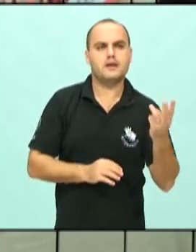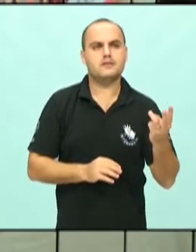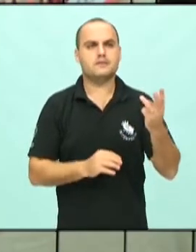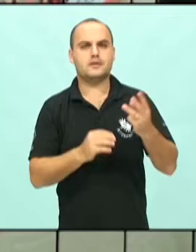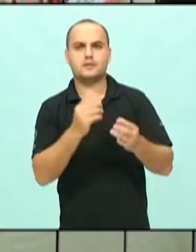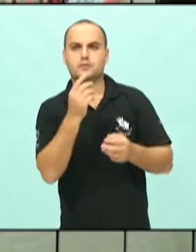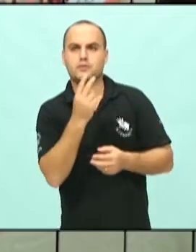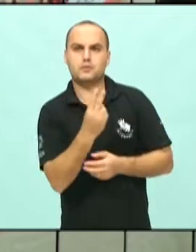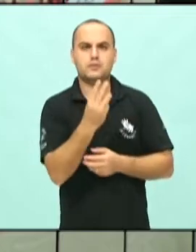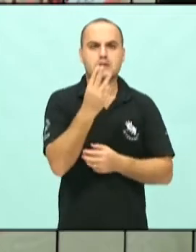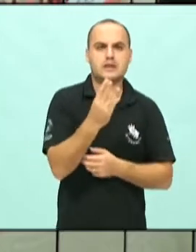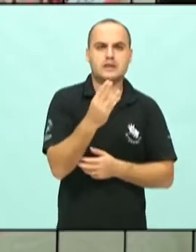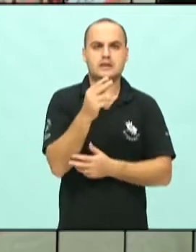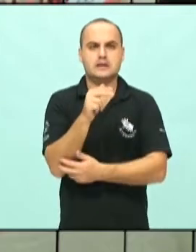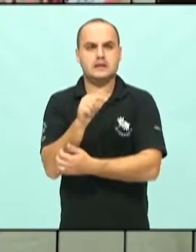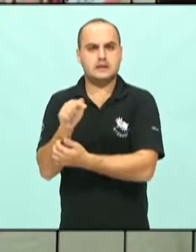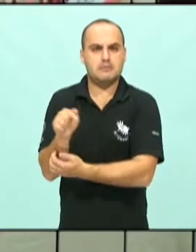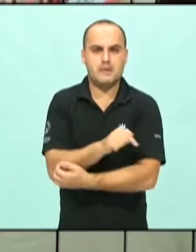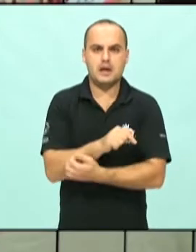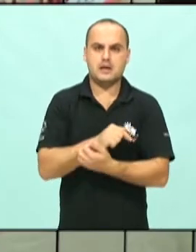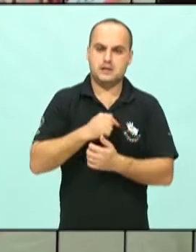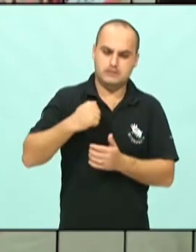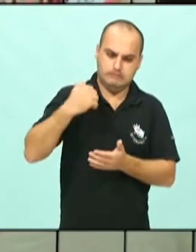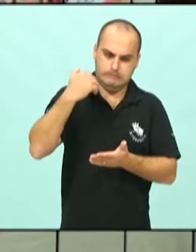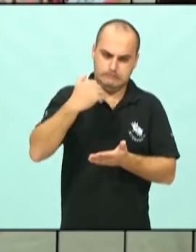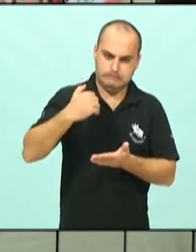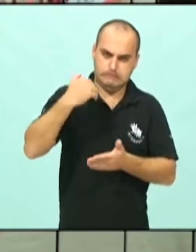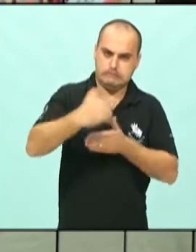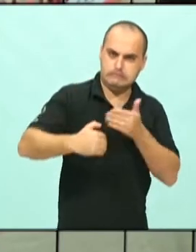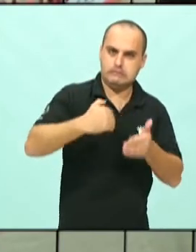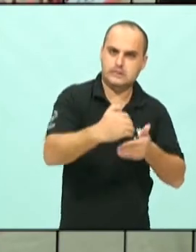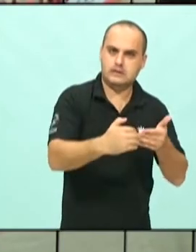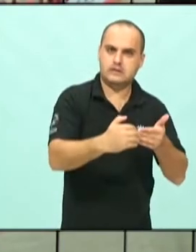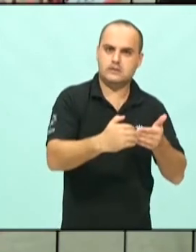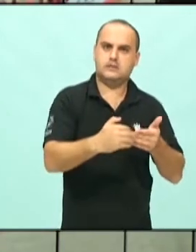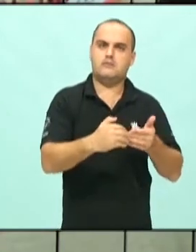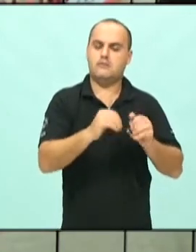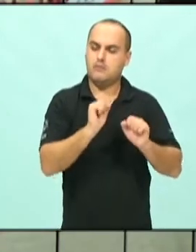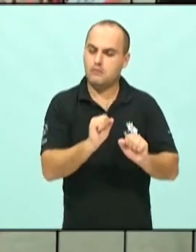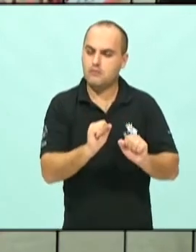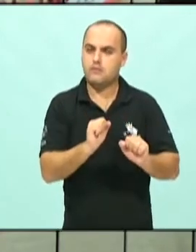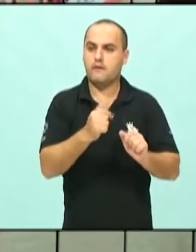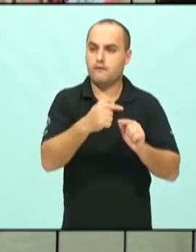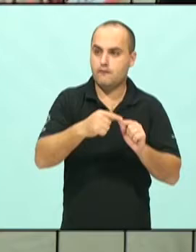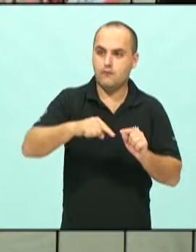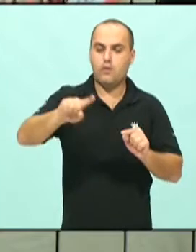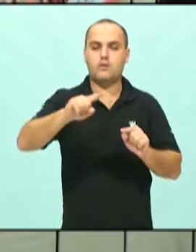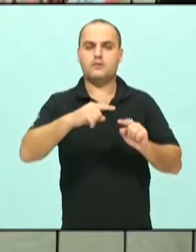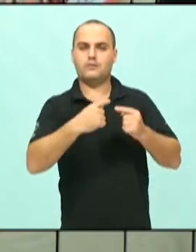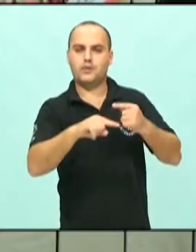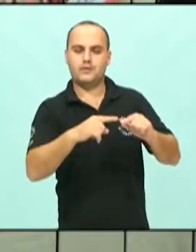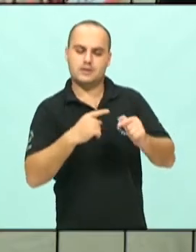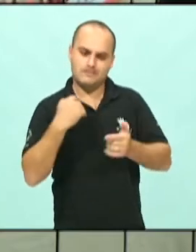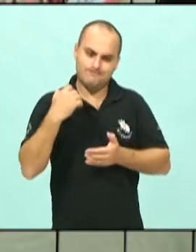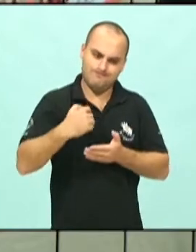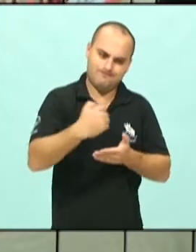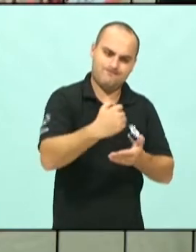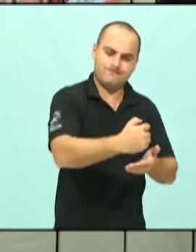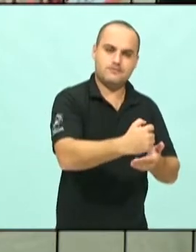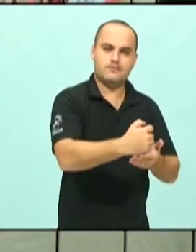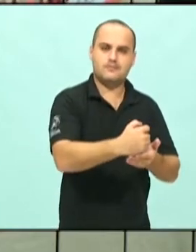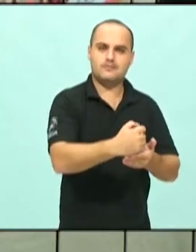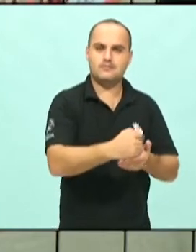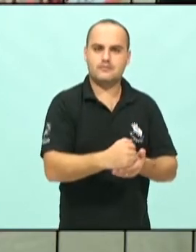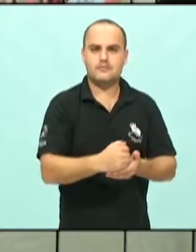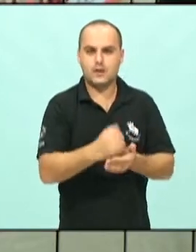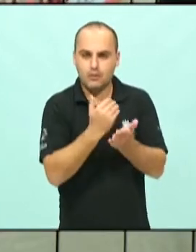daí trabalha aquele material, depois, um tempo depois a gente passa para a nova fase e assim vai fazendo, né? Vai gravando por etapas. Então, do